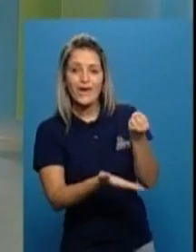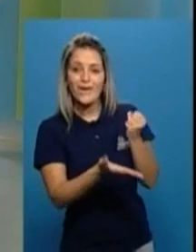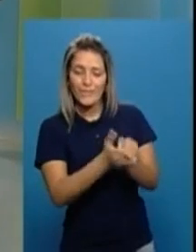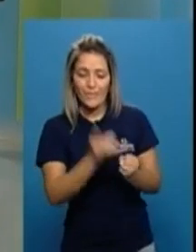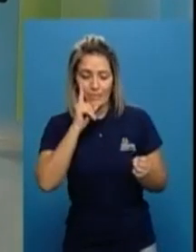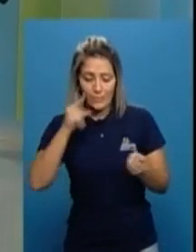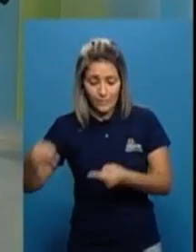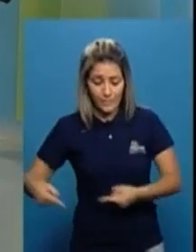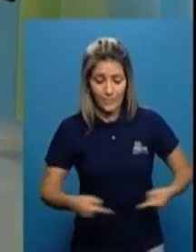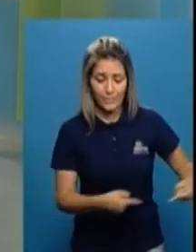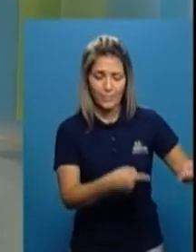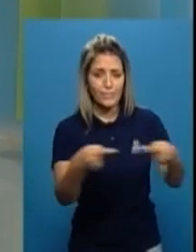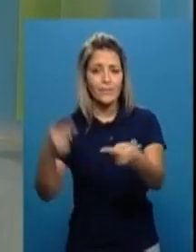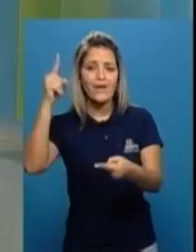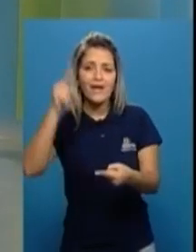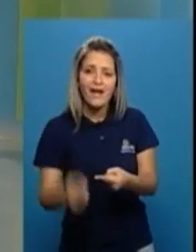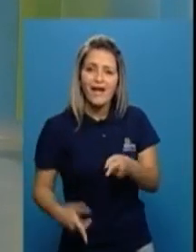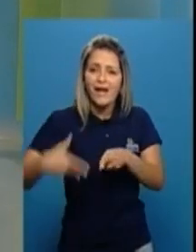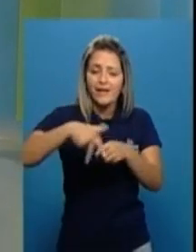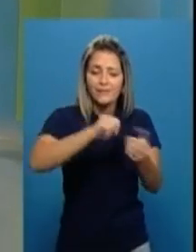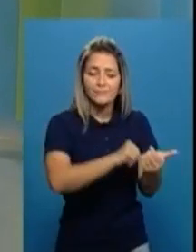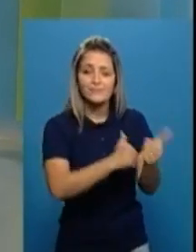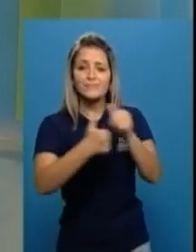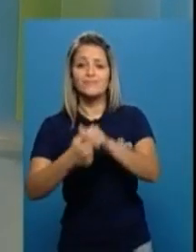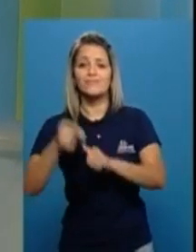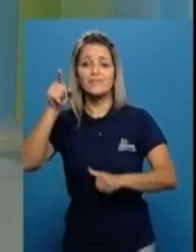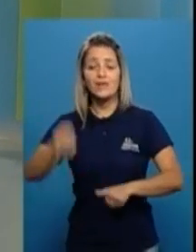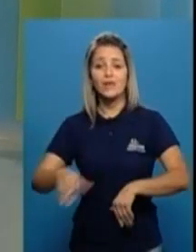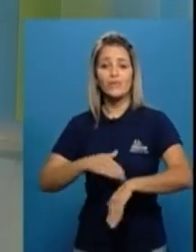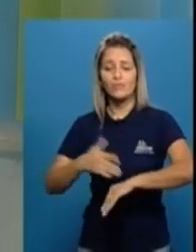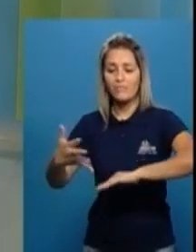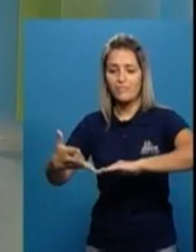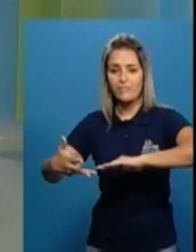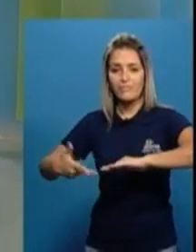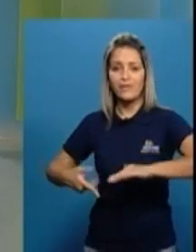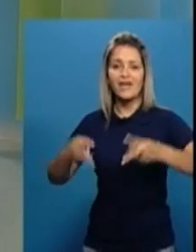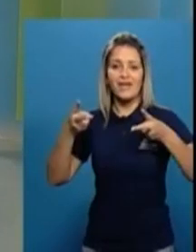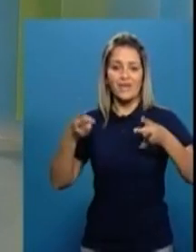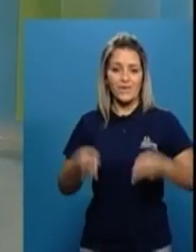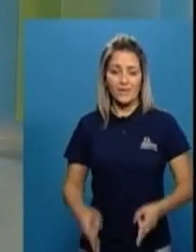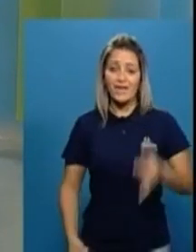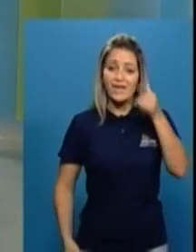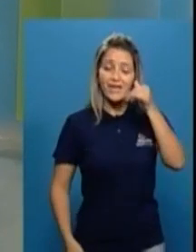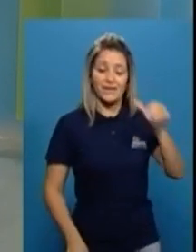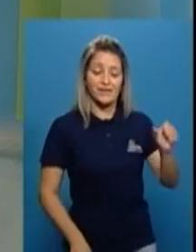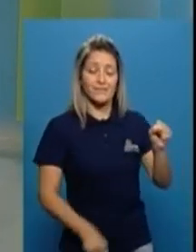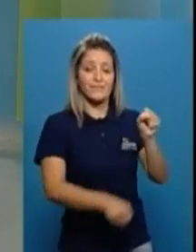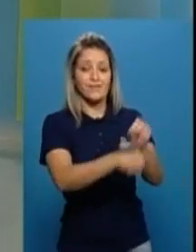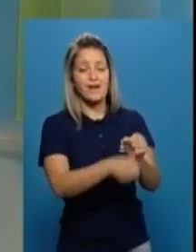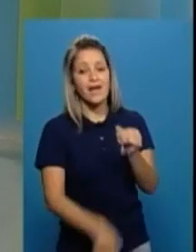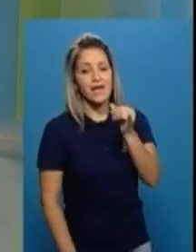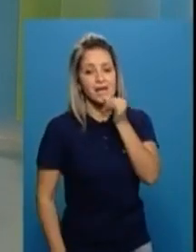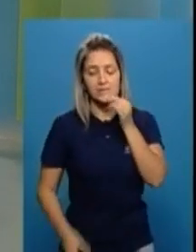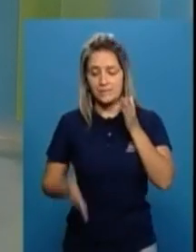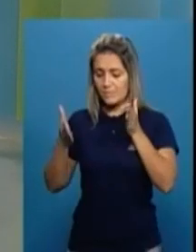ser ajustadas para sempre operar dentro de uma velocidade constante, evitando aqui paradas. Eu não posso ter um